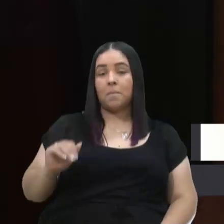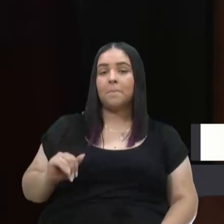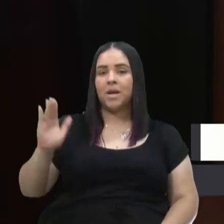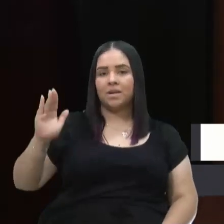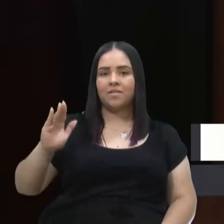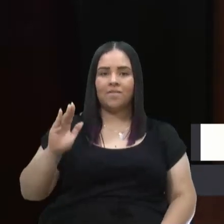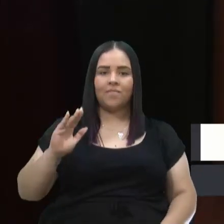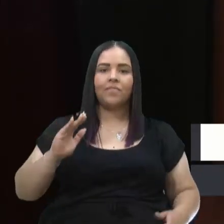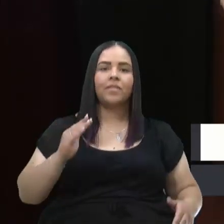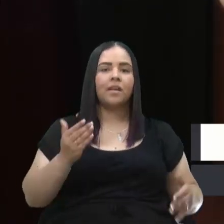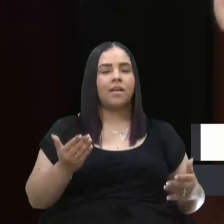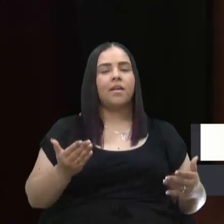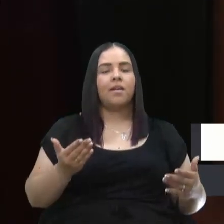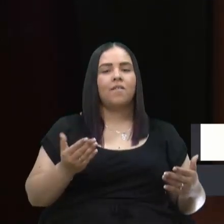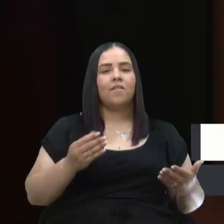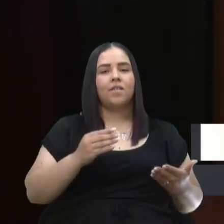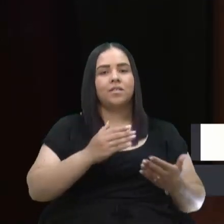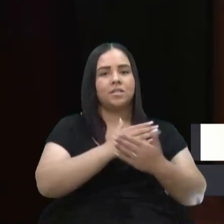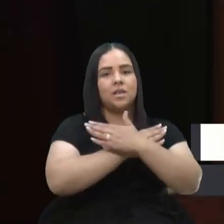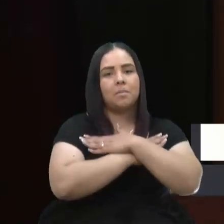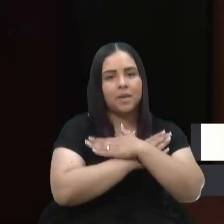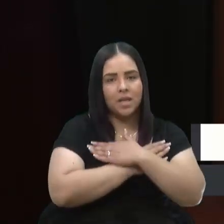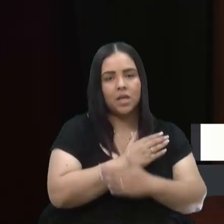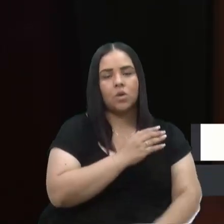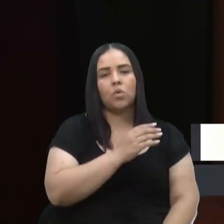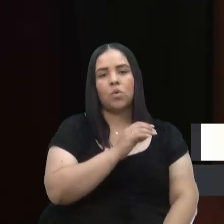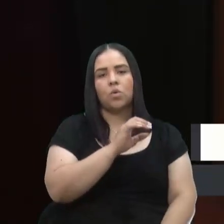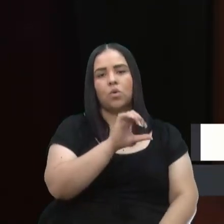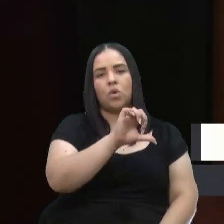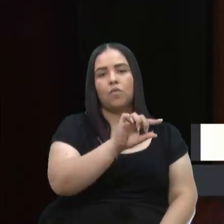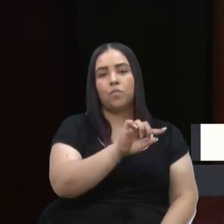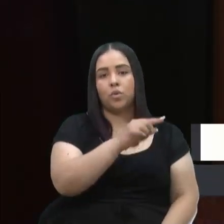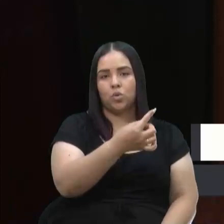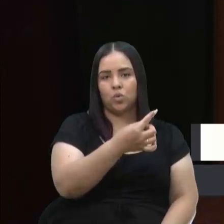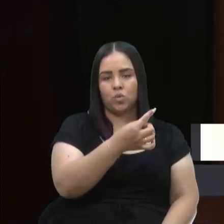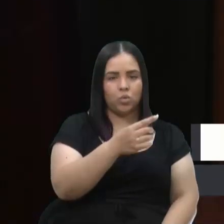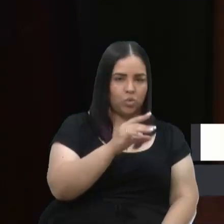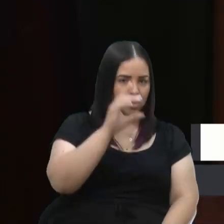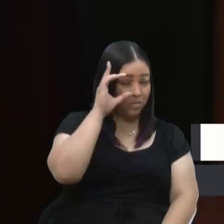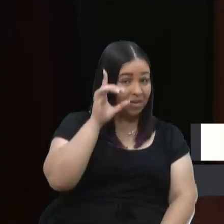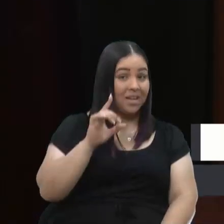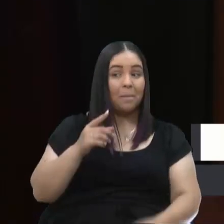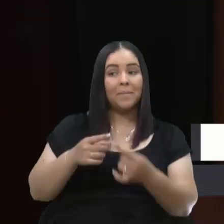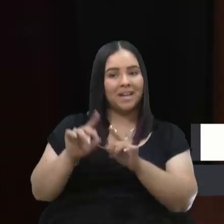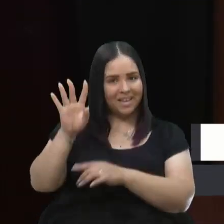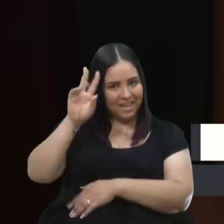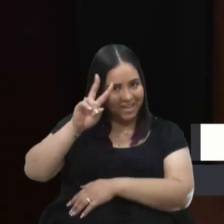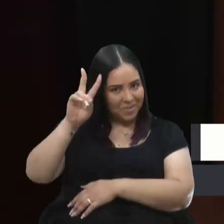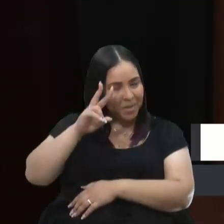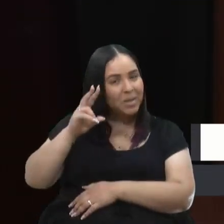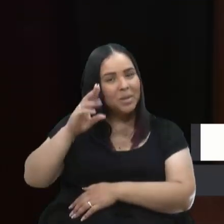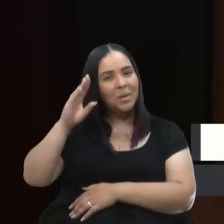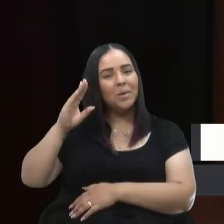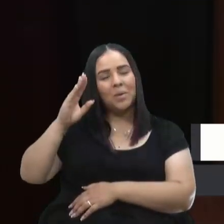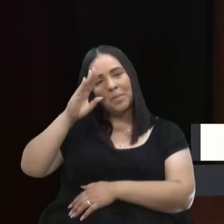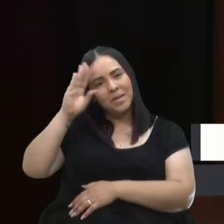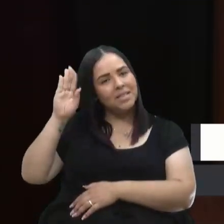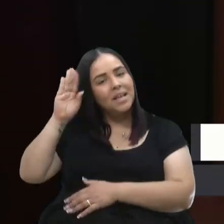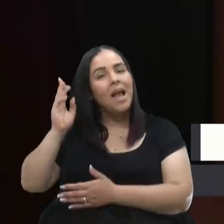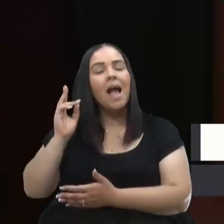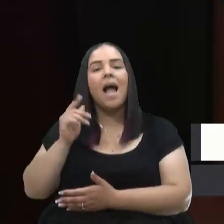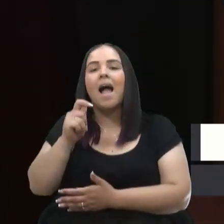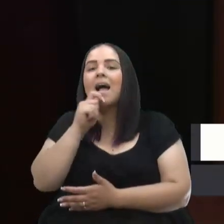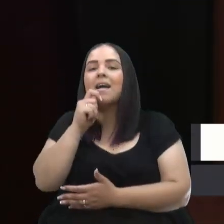ela foi empichada, 9,1, mas lembrando, vereador Bressan, que depois dos próximos 4, 5 meses, ainda colhendo os frutos do